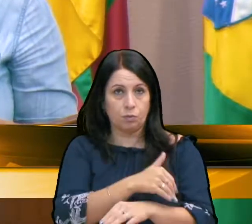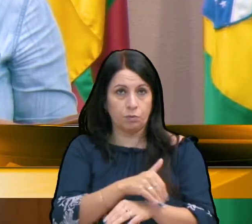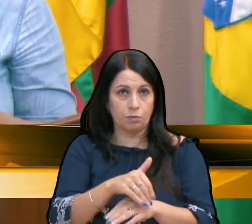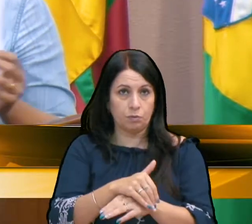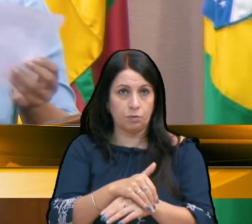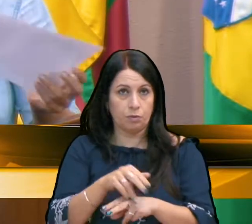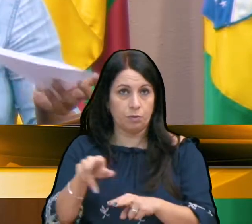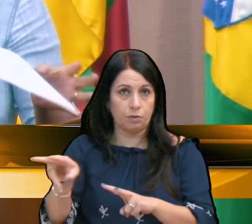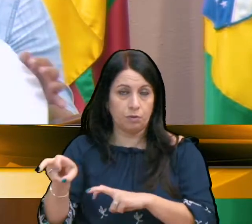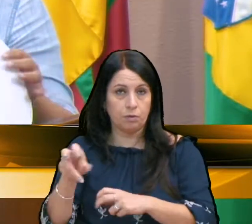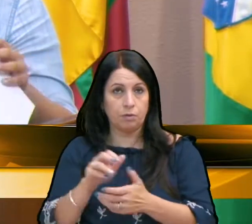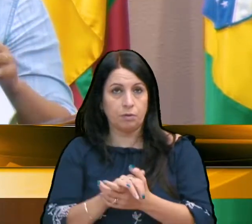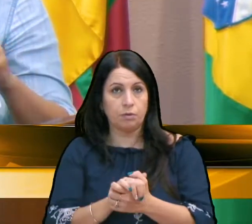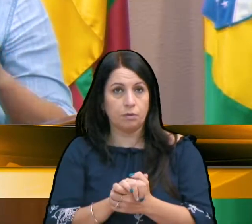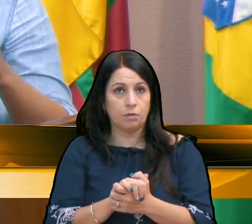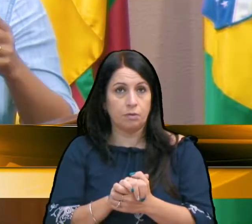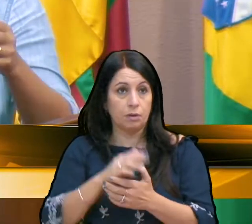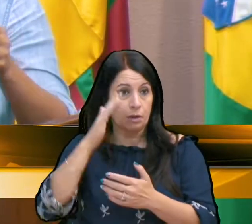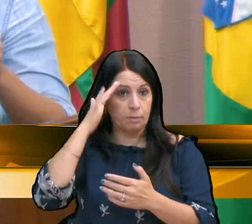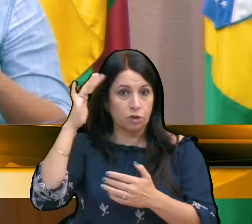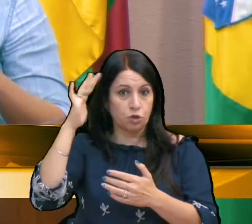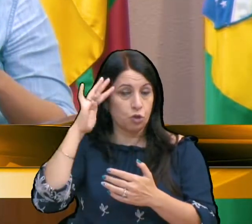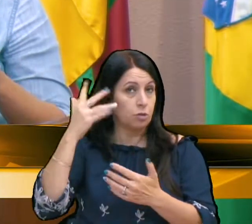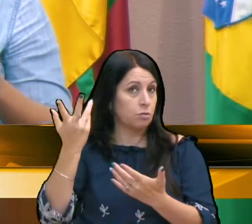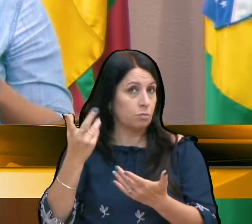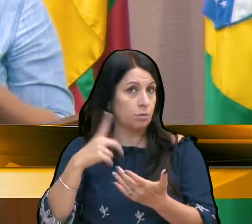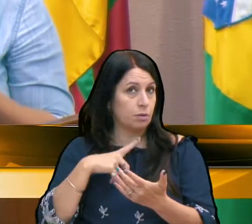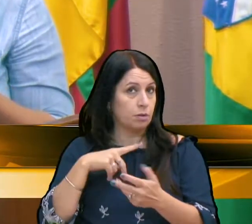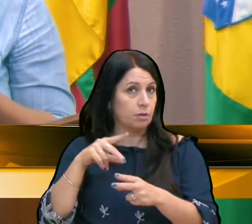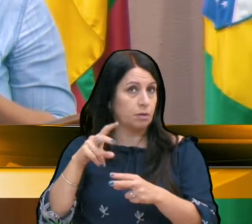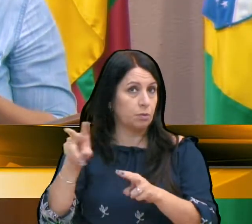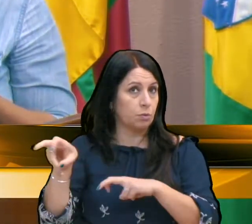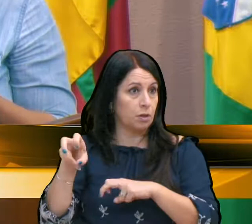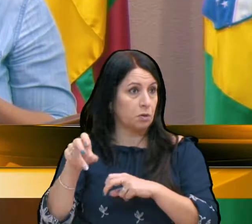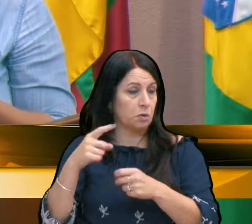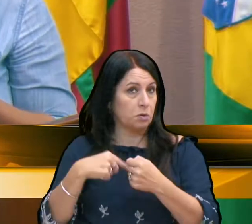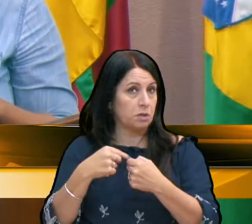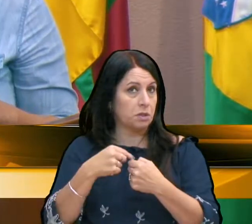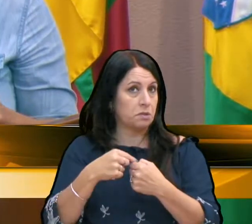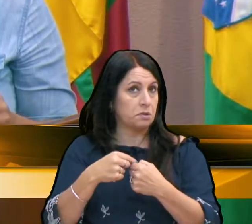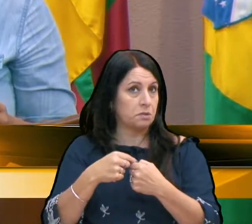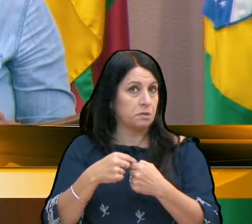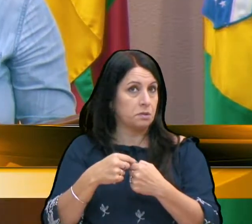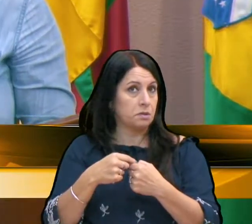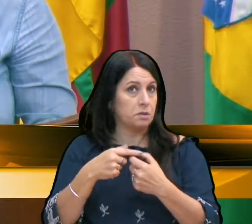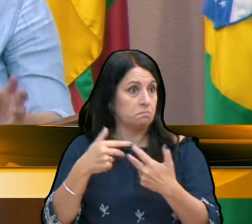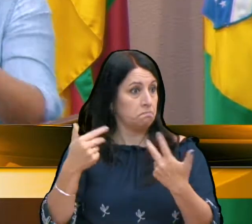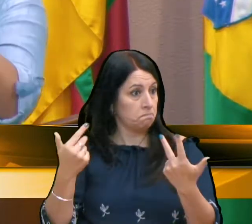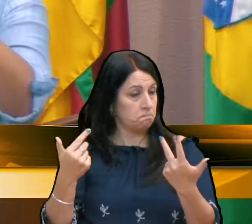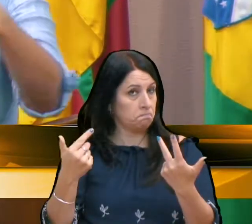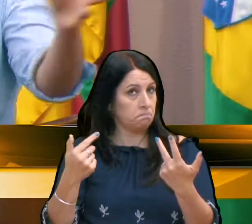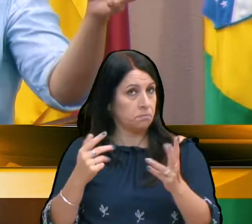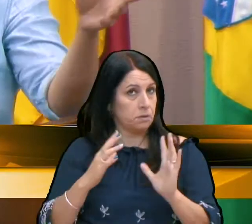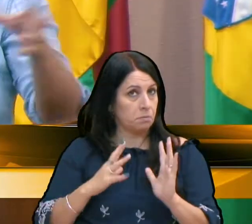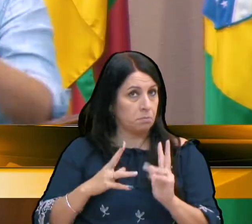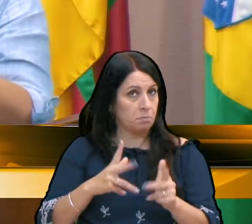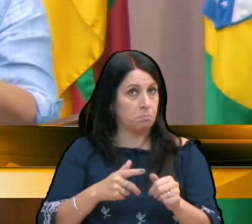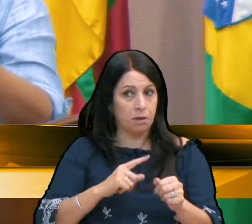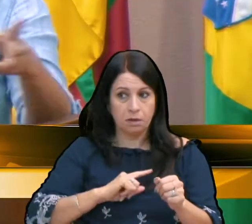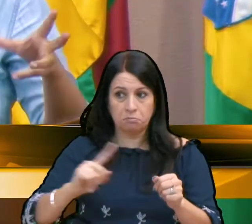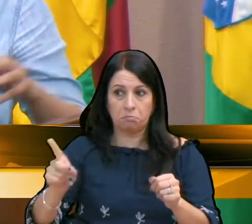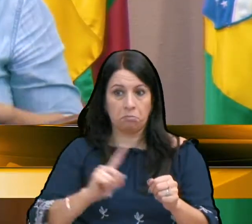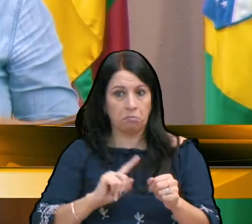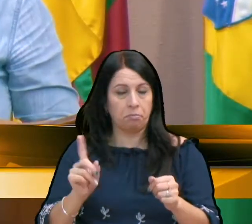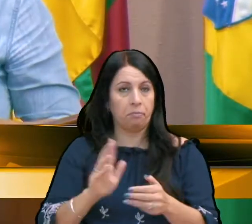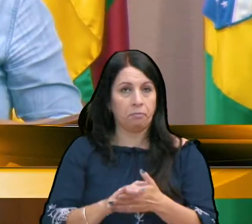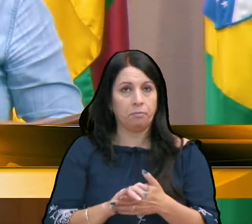do interior. Imagino como não deve estar o interior da nossa cidade, deve ser aquela coisa, né? Máquina toda hora,